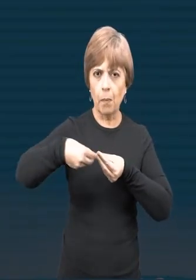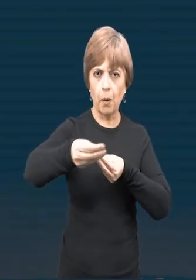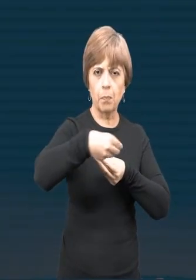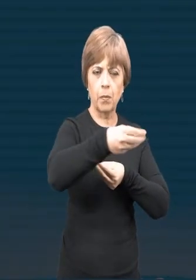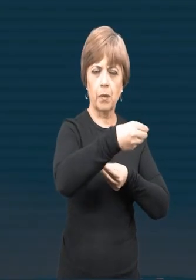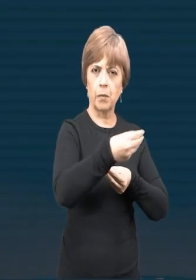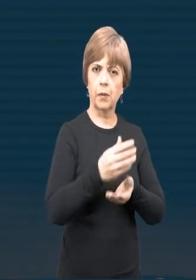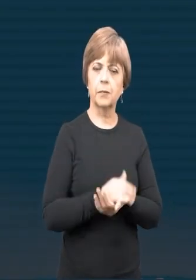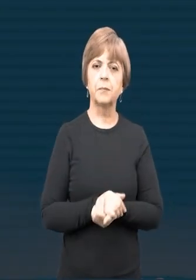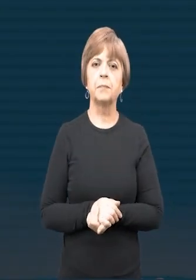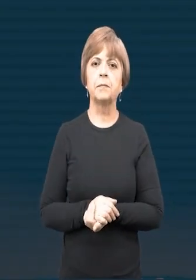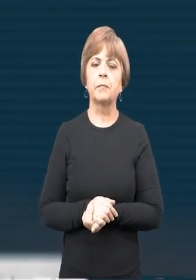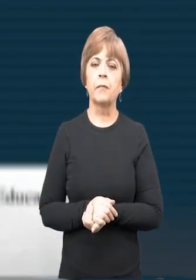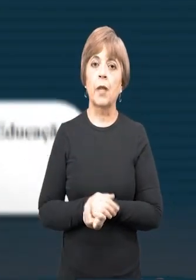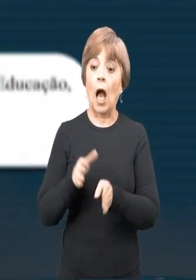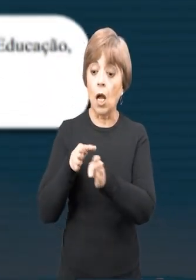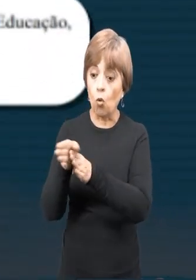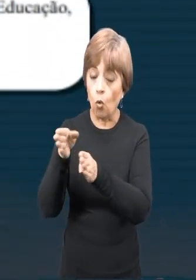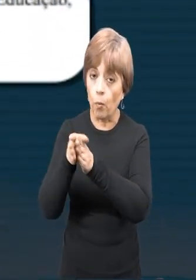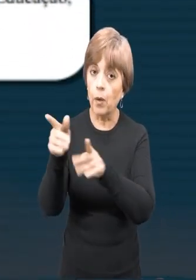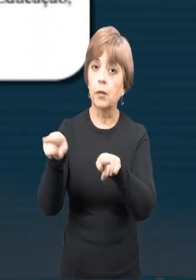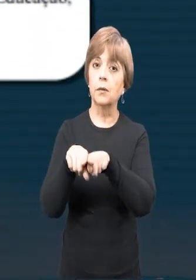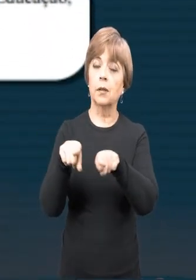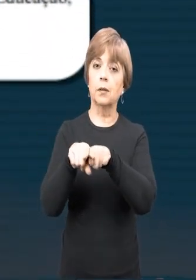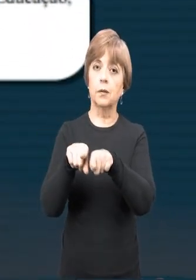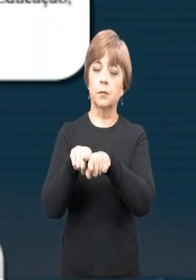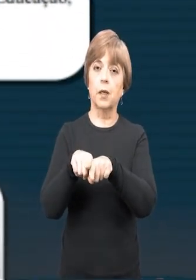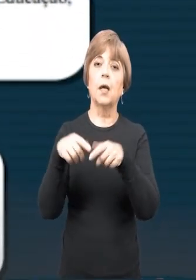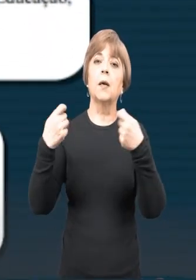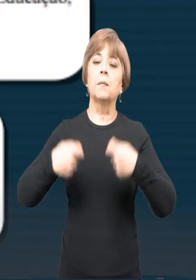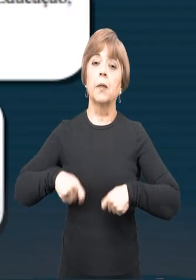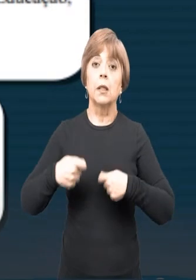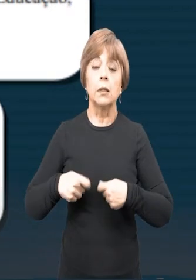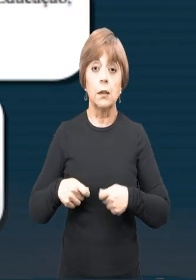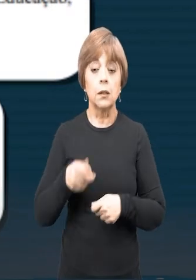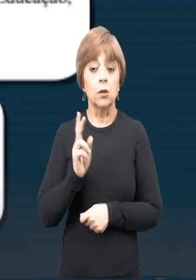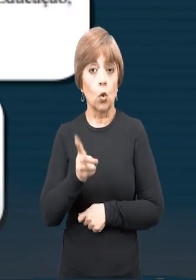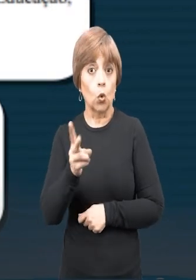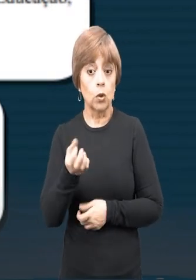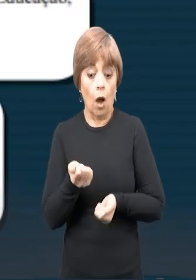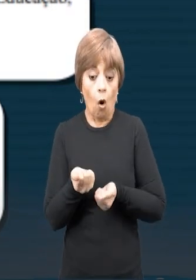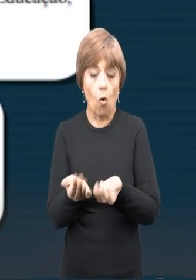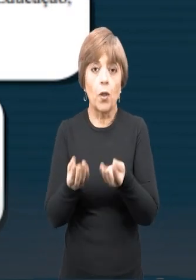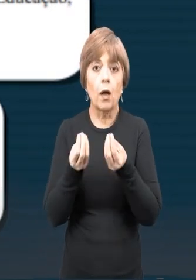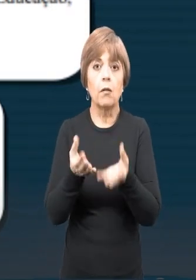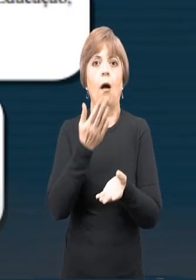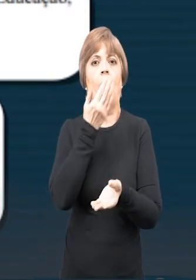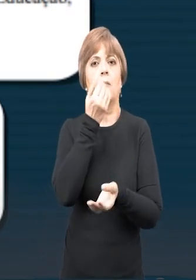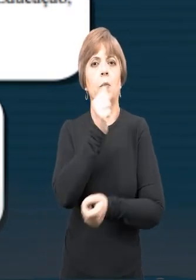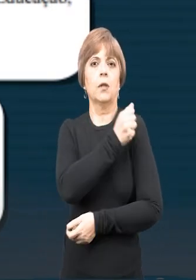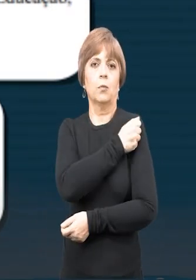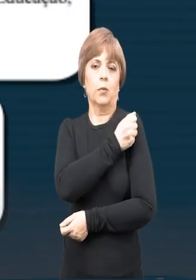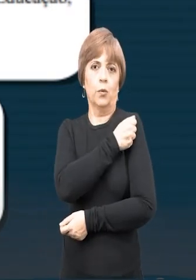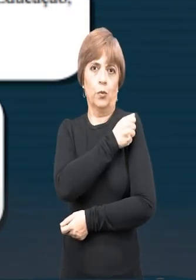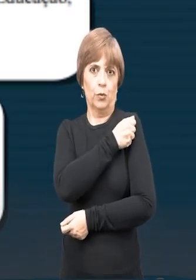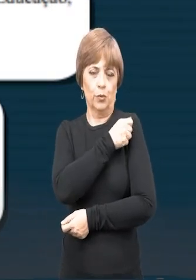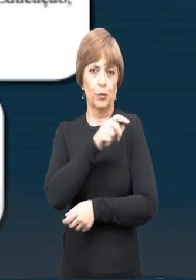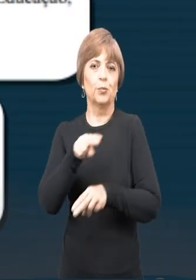expedida recomendação no sentido de que houvesse a oferta de alimentos aos alunos da